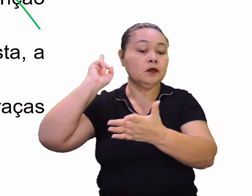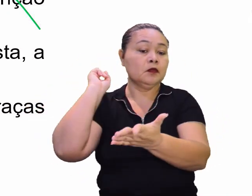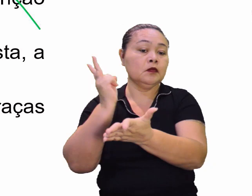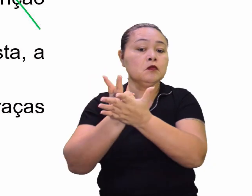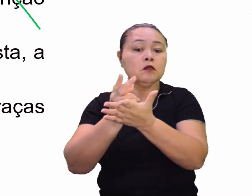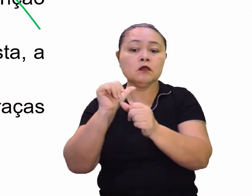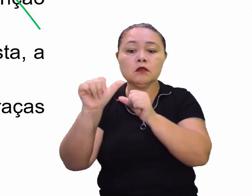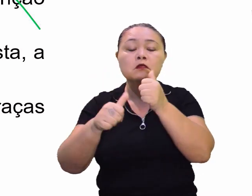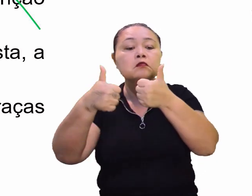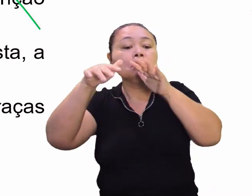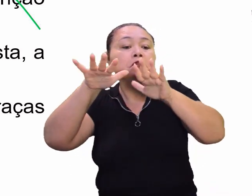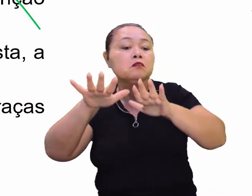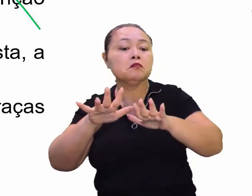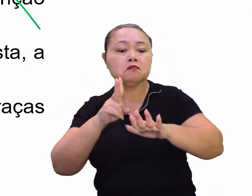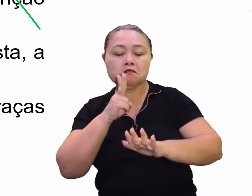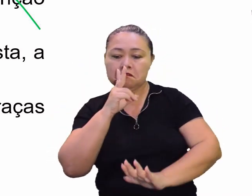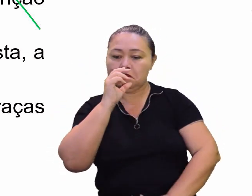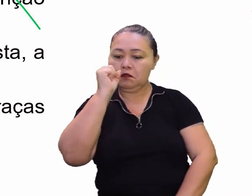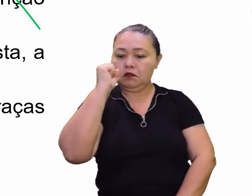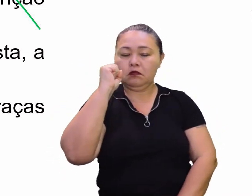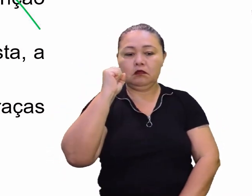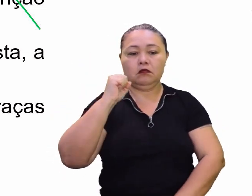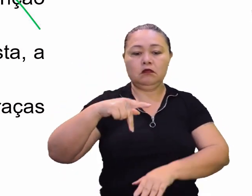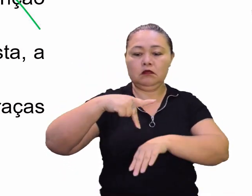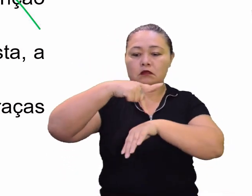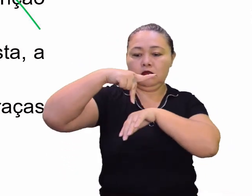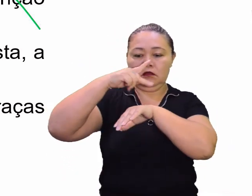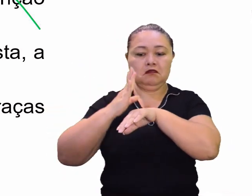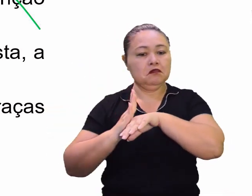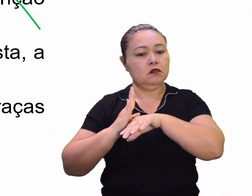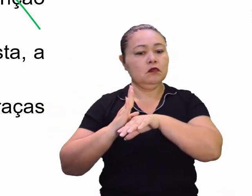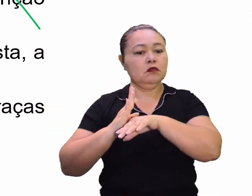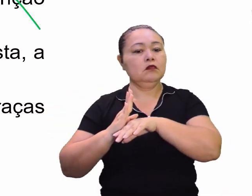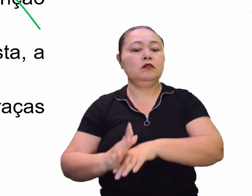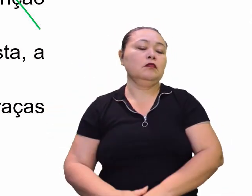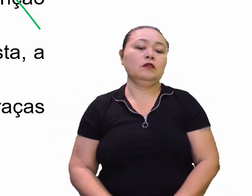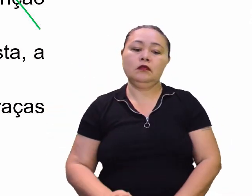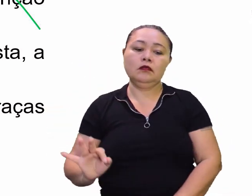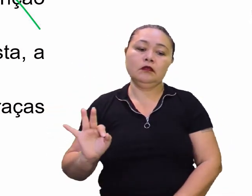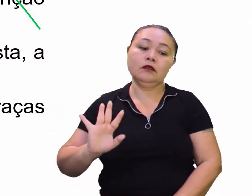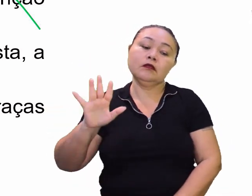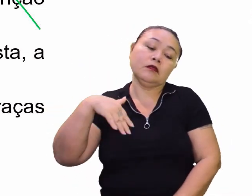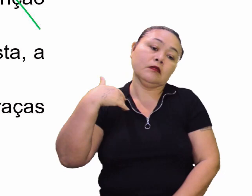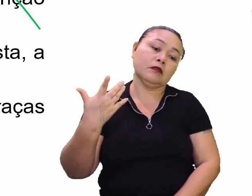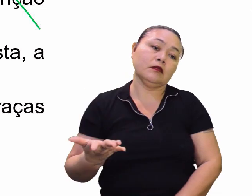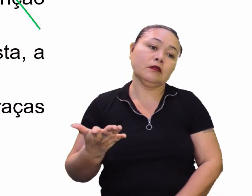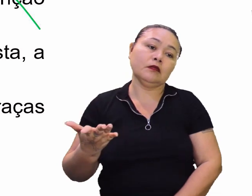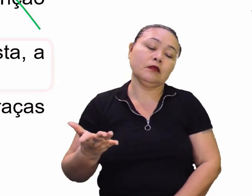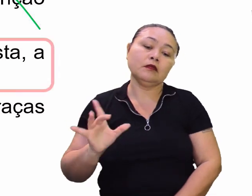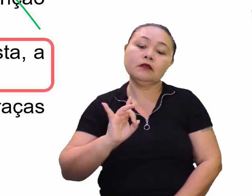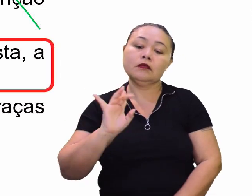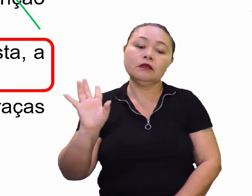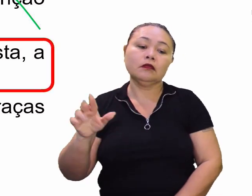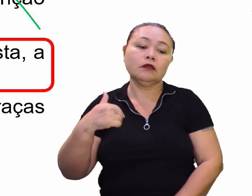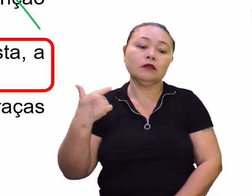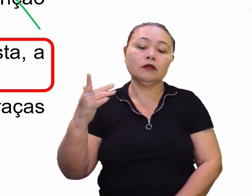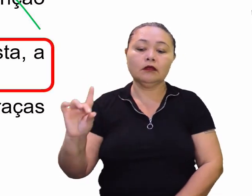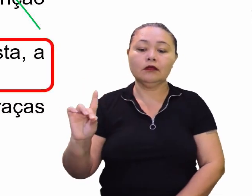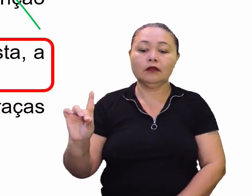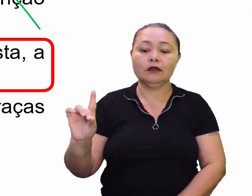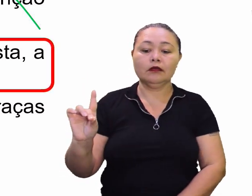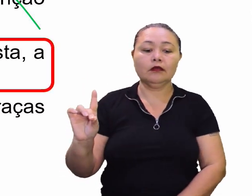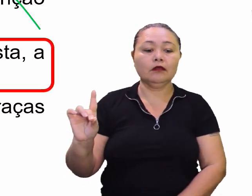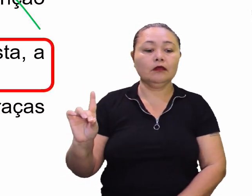Manteve inalterada sua posição de grande potência. Não. Então, só pode ser a D.